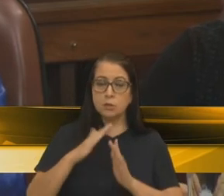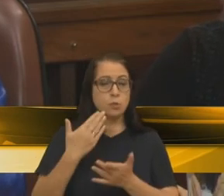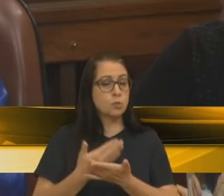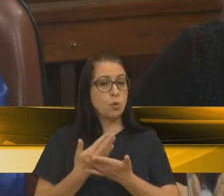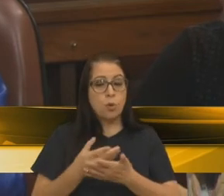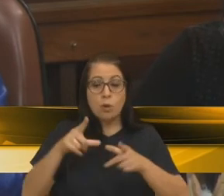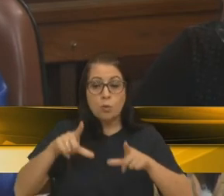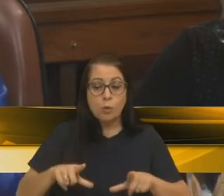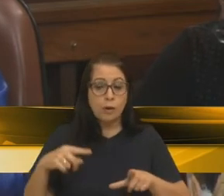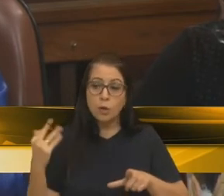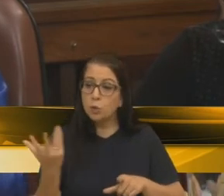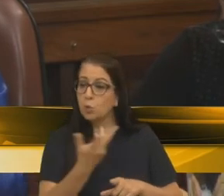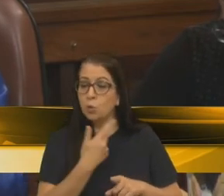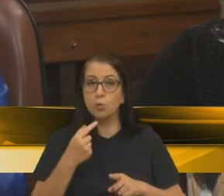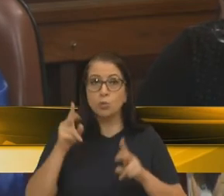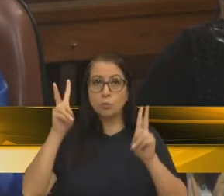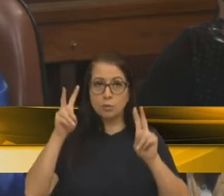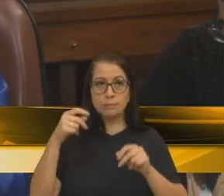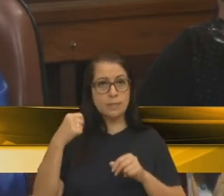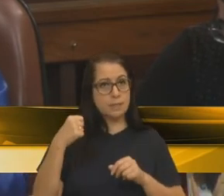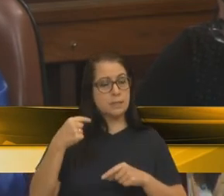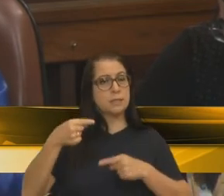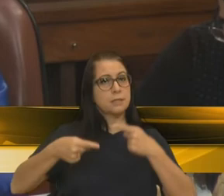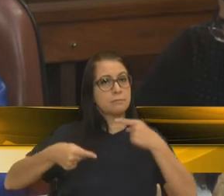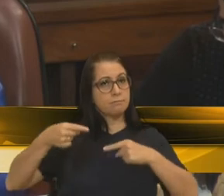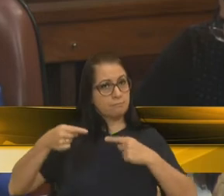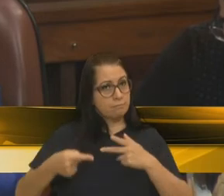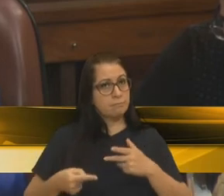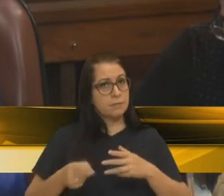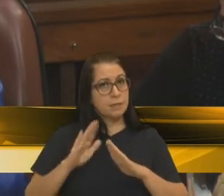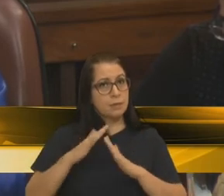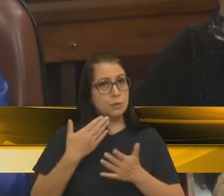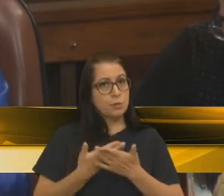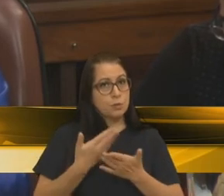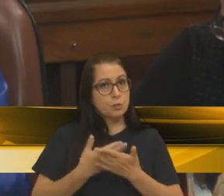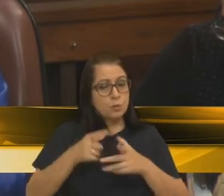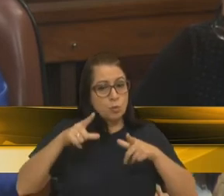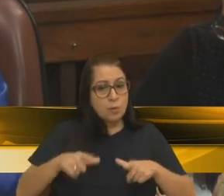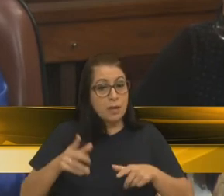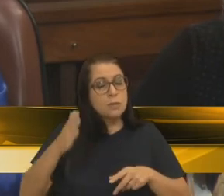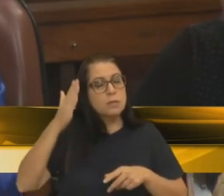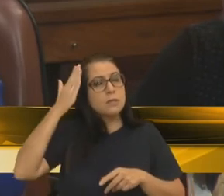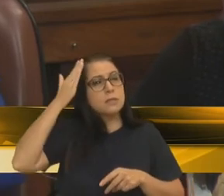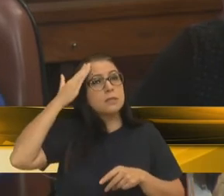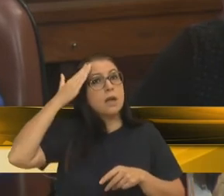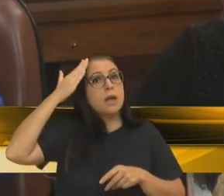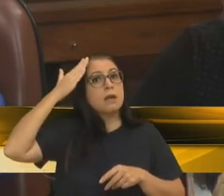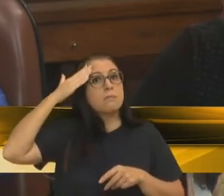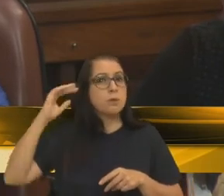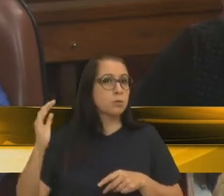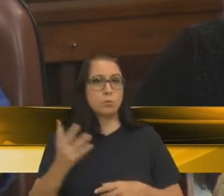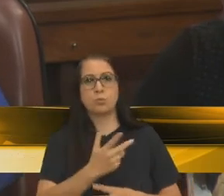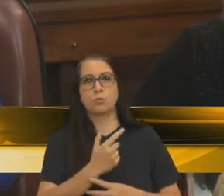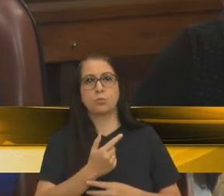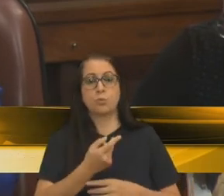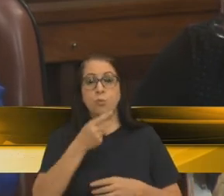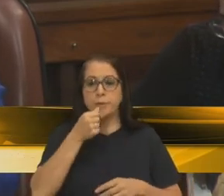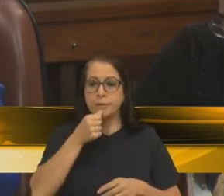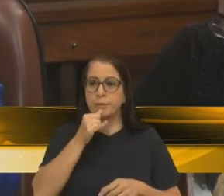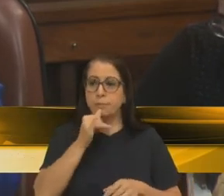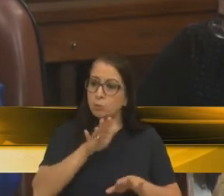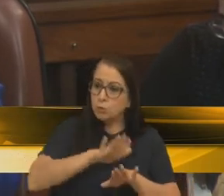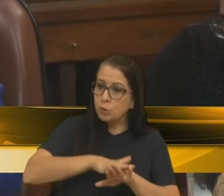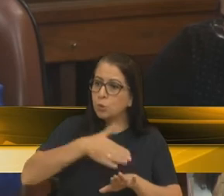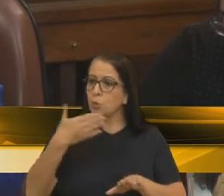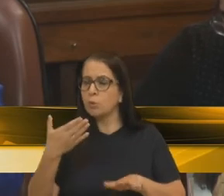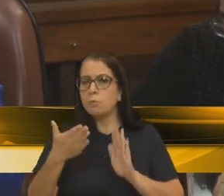lugar onde todos os assuntos precisam ser debatidos. A escola é o lugar do saber. Então, quando a gente exclui uma pauta, por